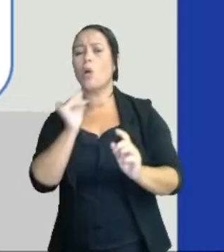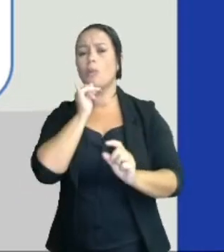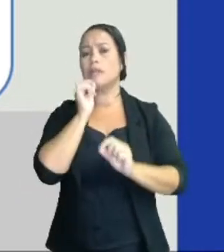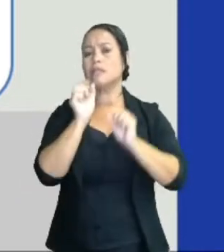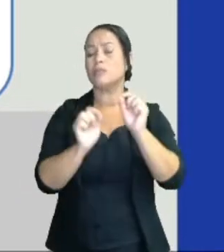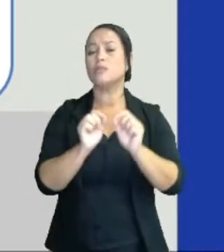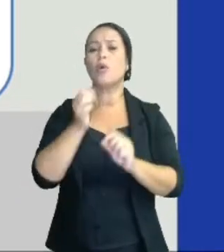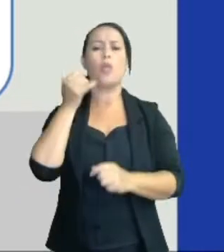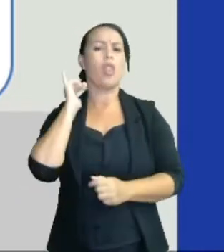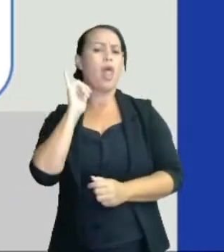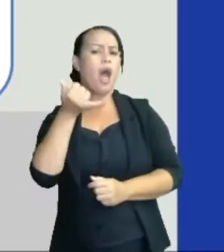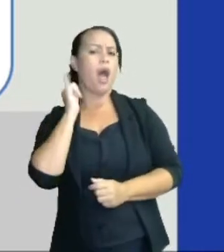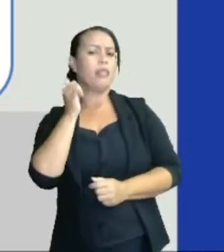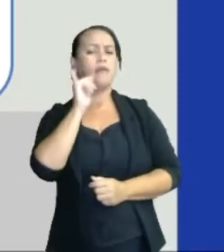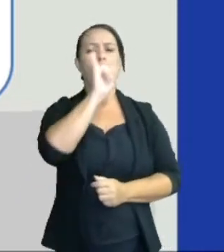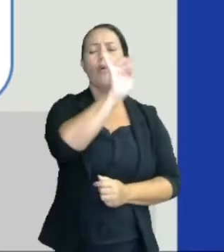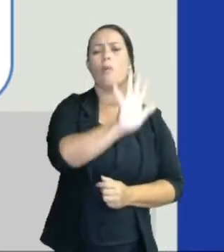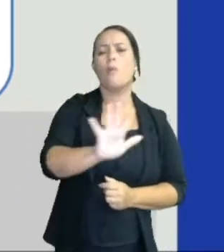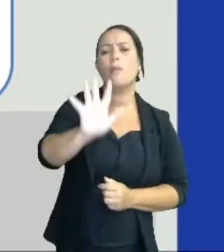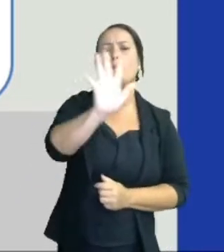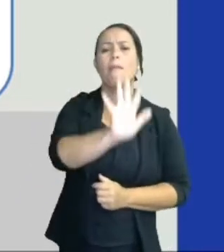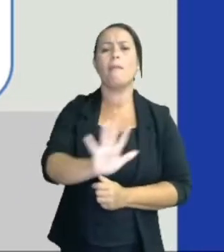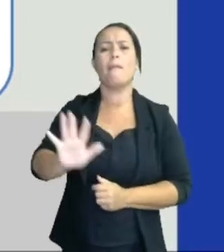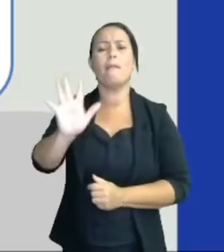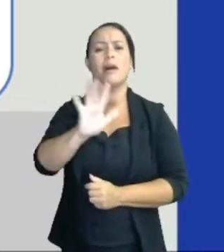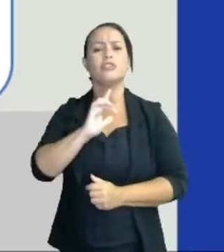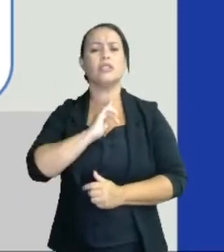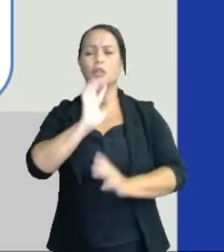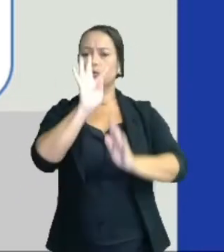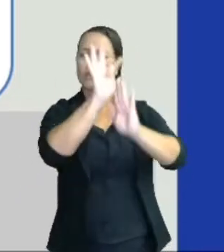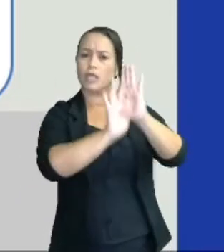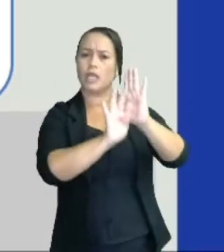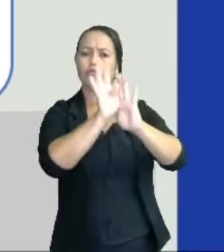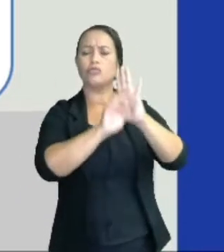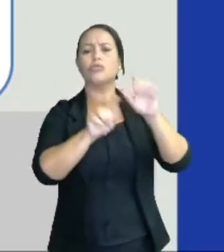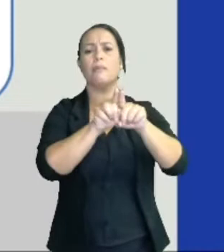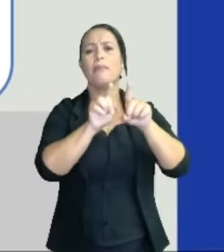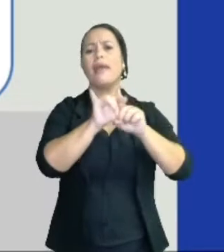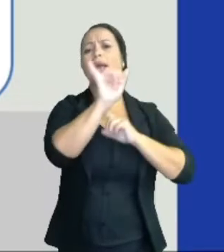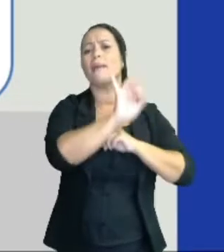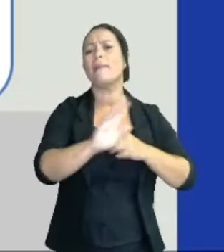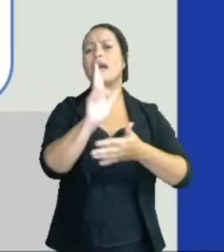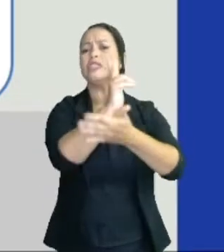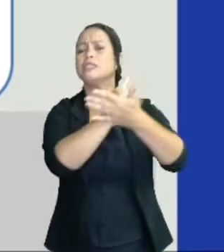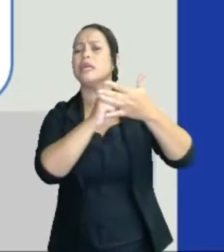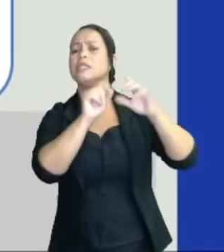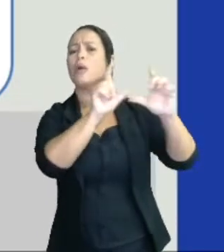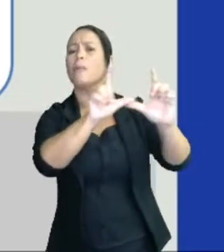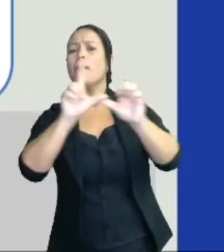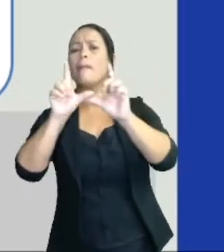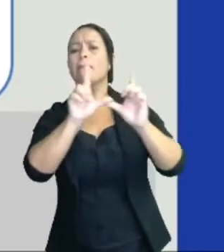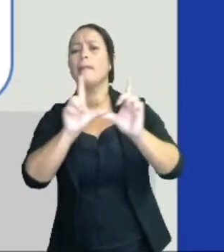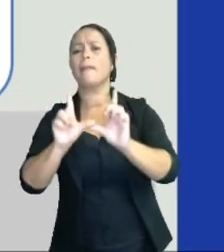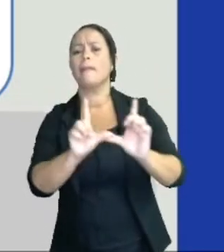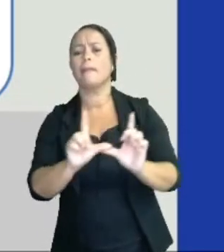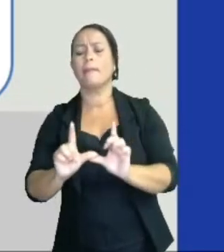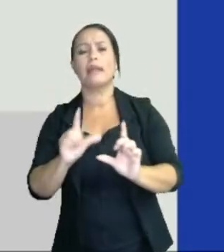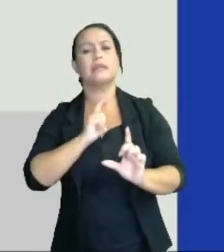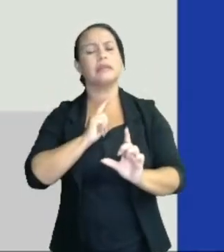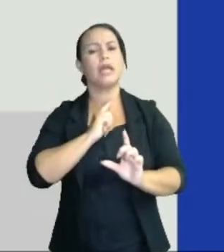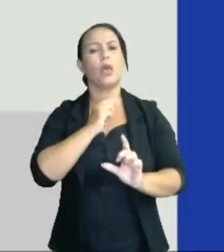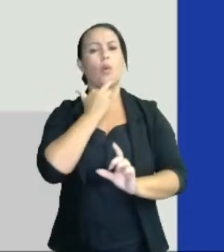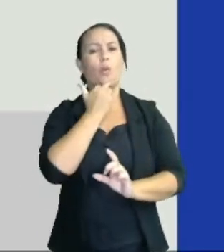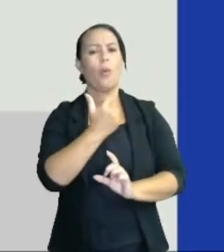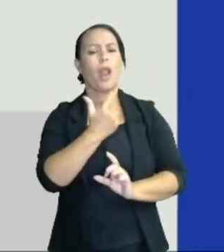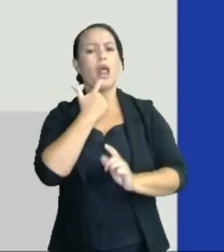narrativas gráficas compostas por textos e imagens, ou seja, apresentam